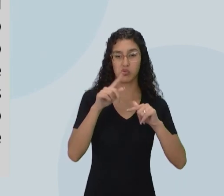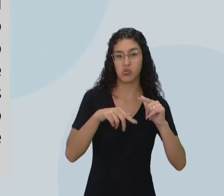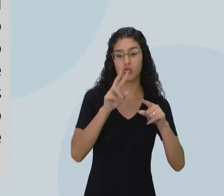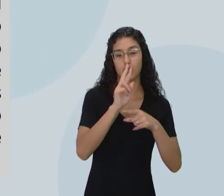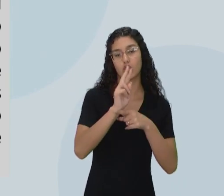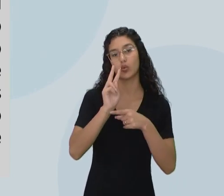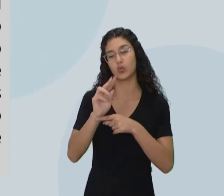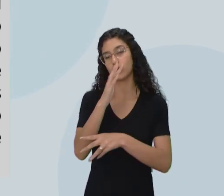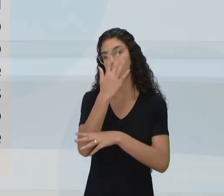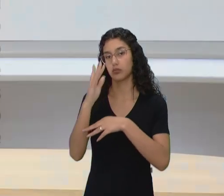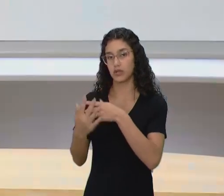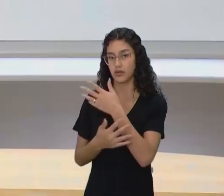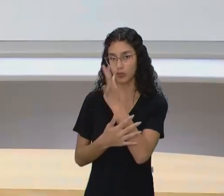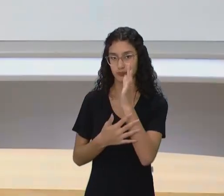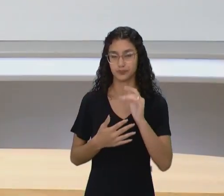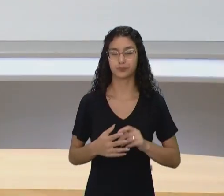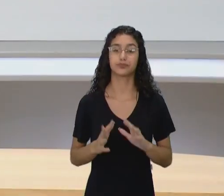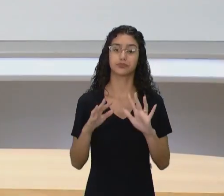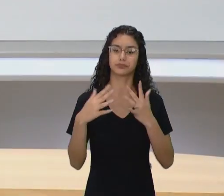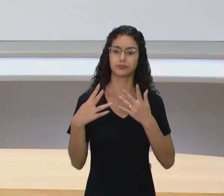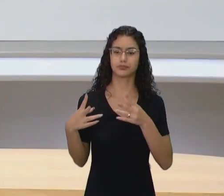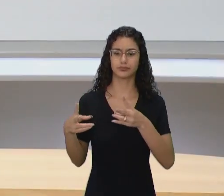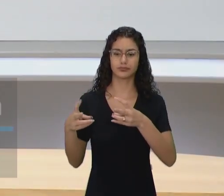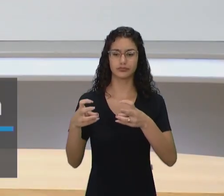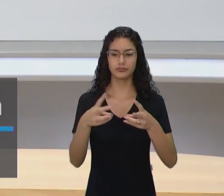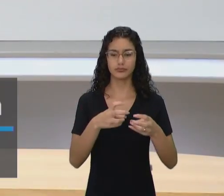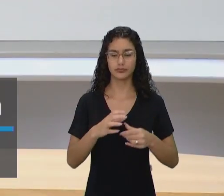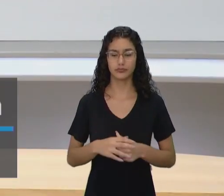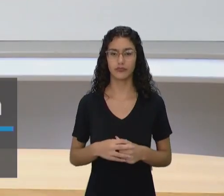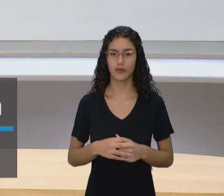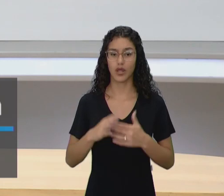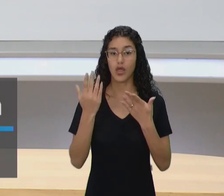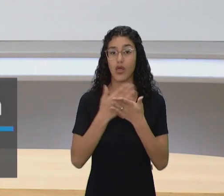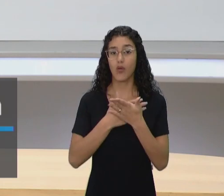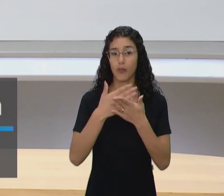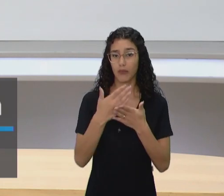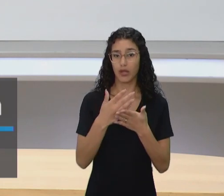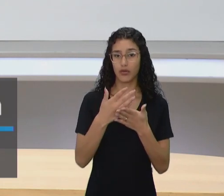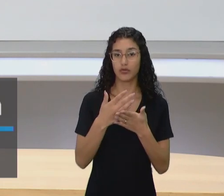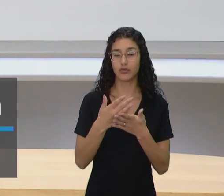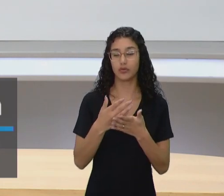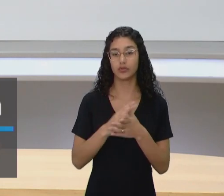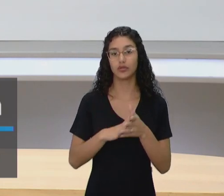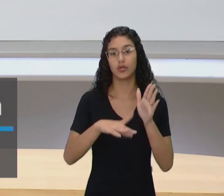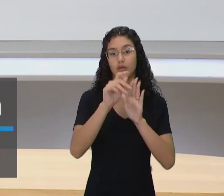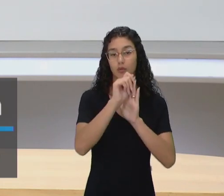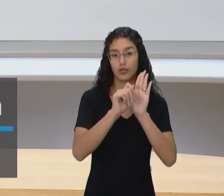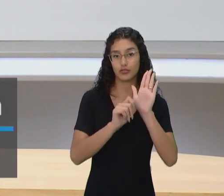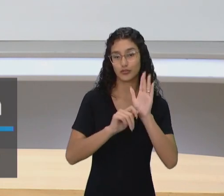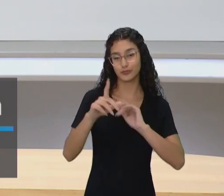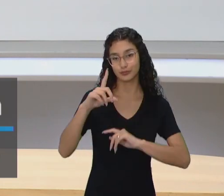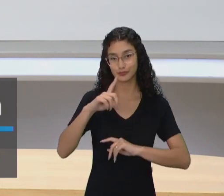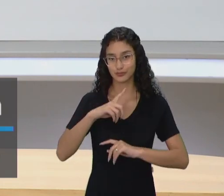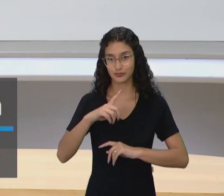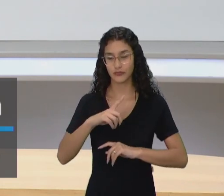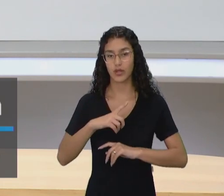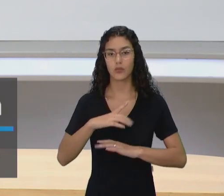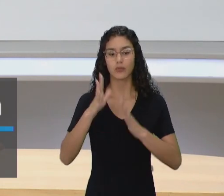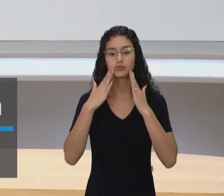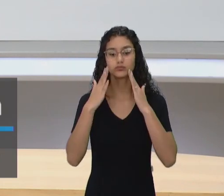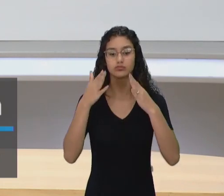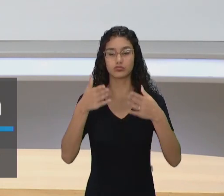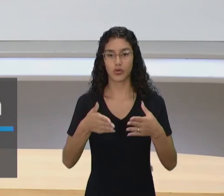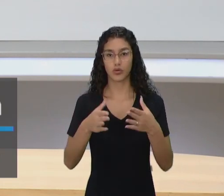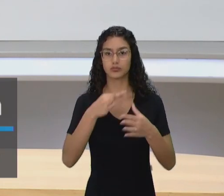controle ambiental. Então perceba, desde o começo, que o artigo do Observatório, ele tem uma